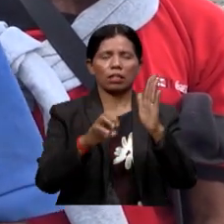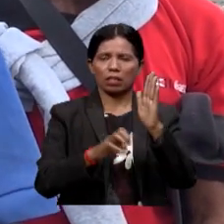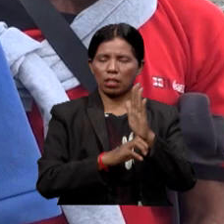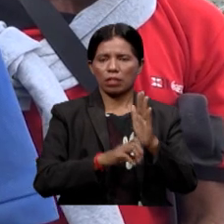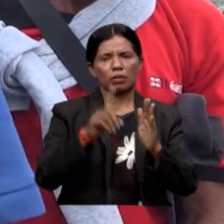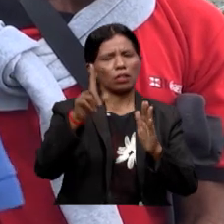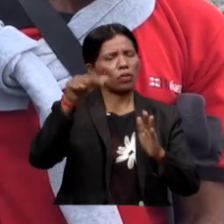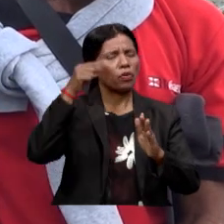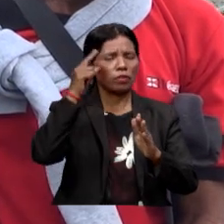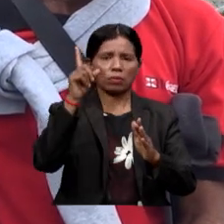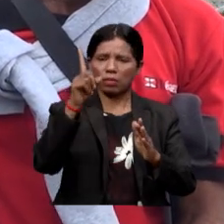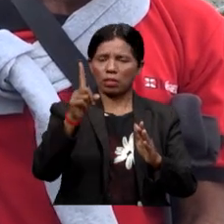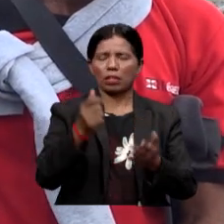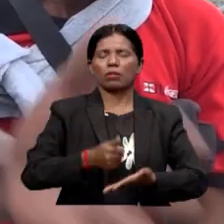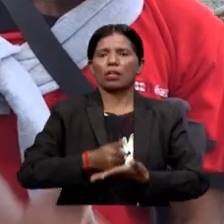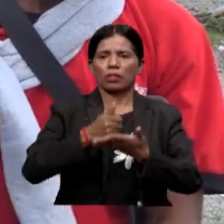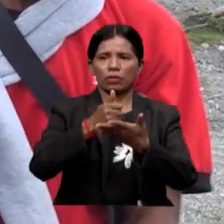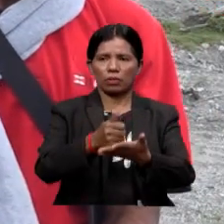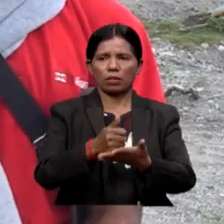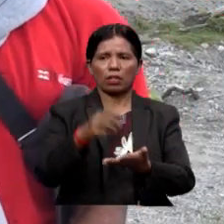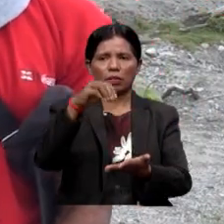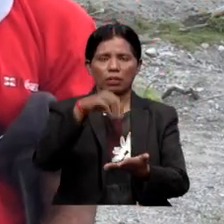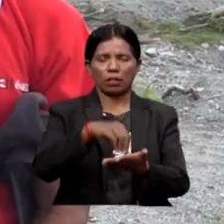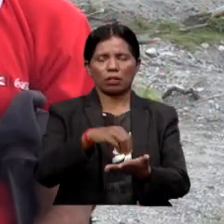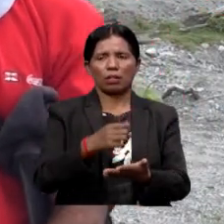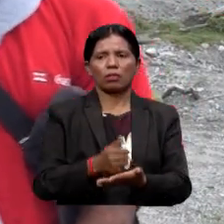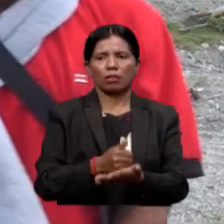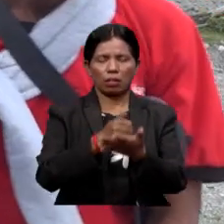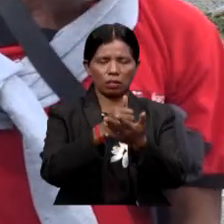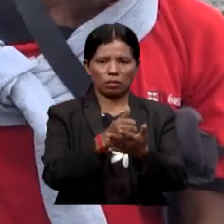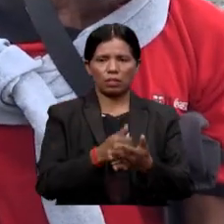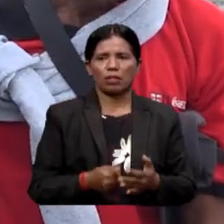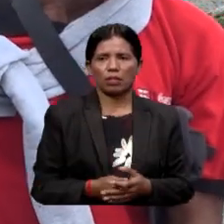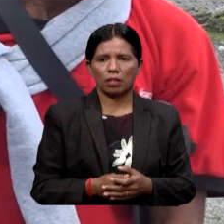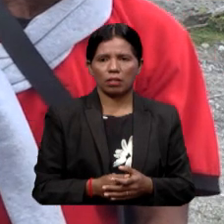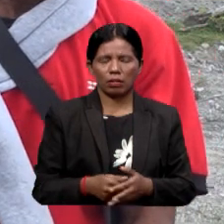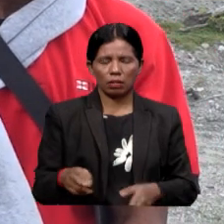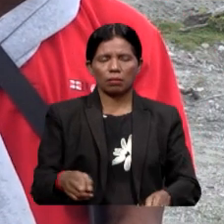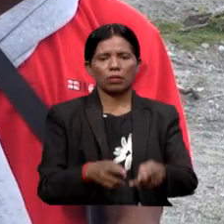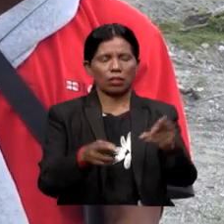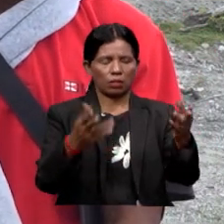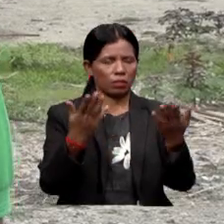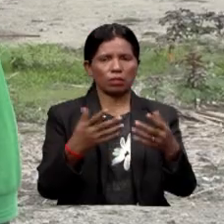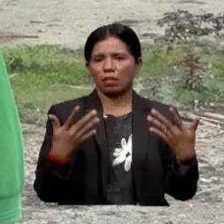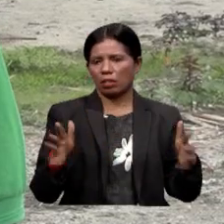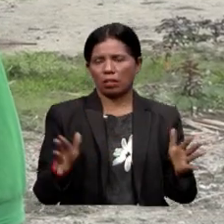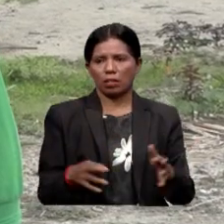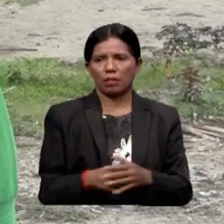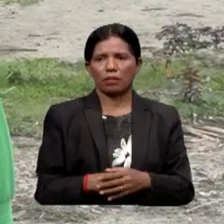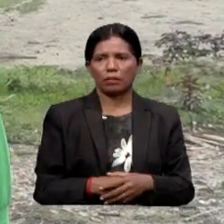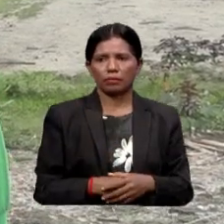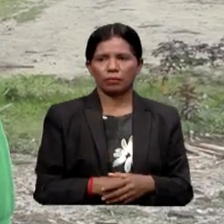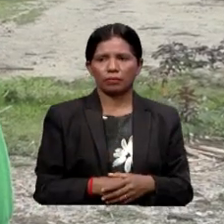empresa empresa ia atau niti ke anti sa unba be motai na mas la ia. La ia aki